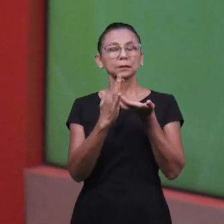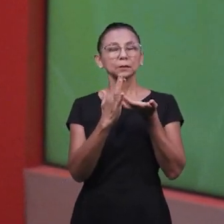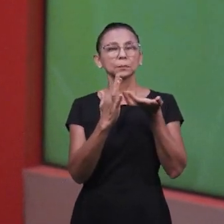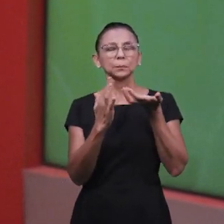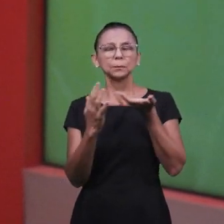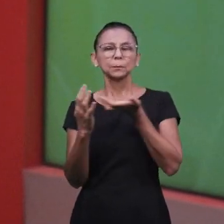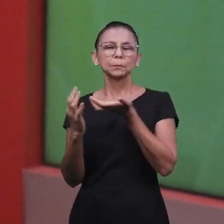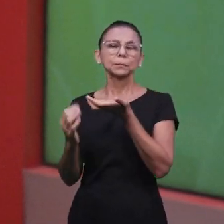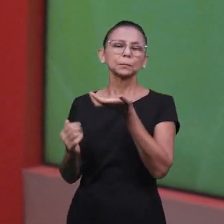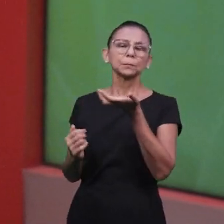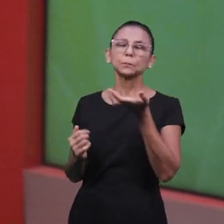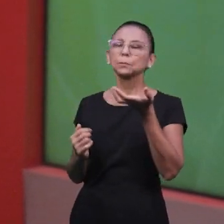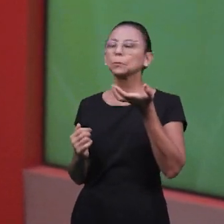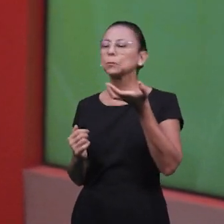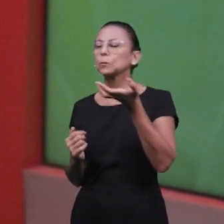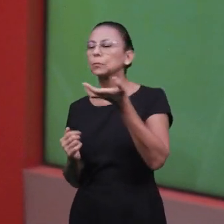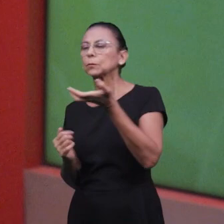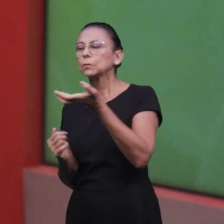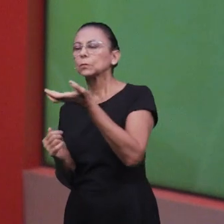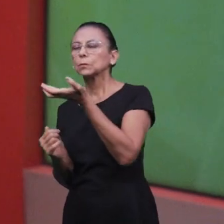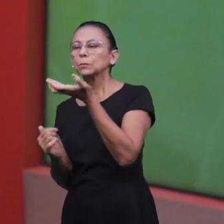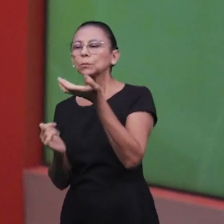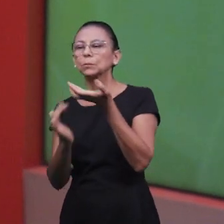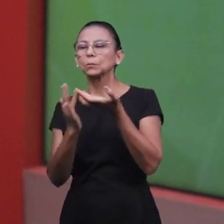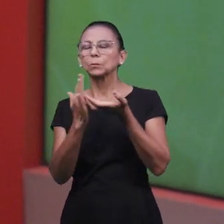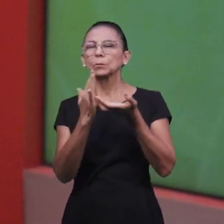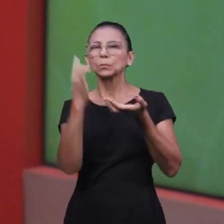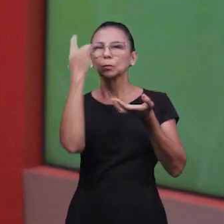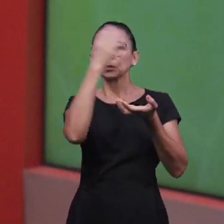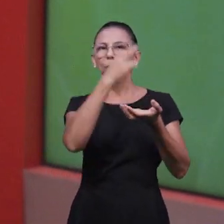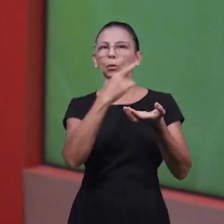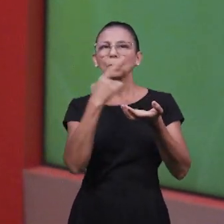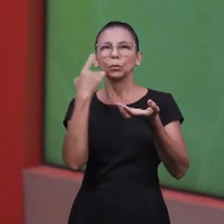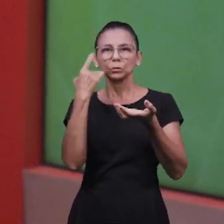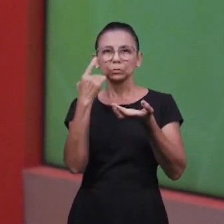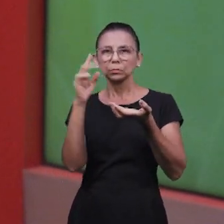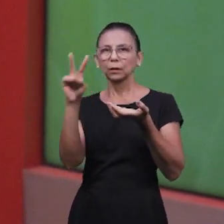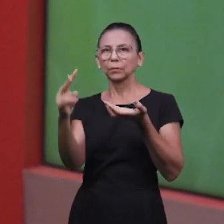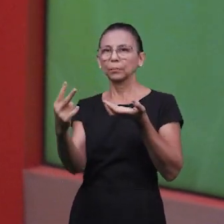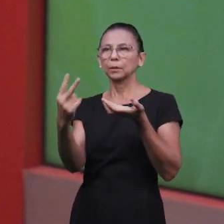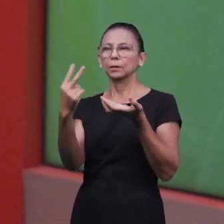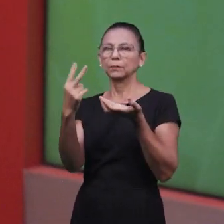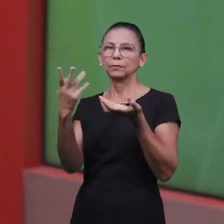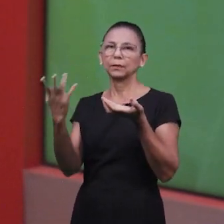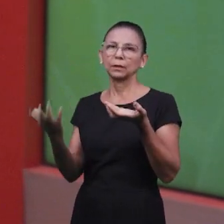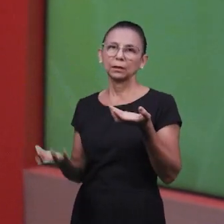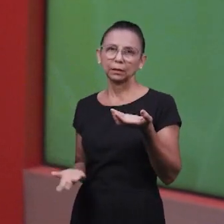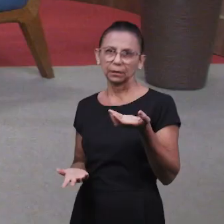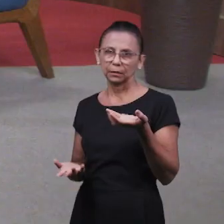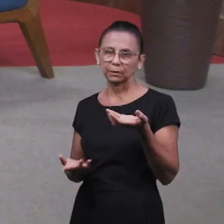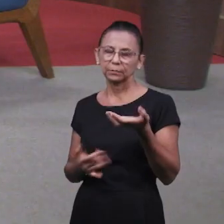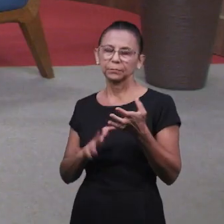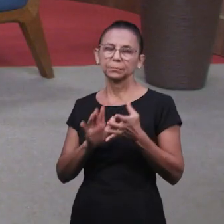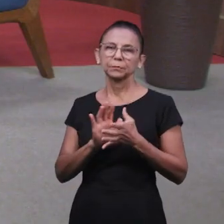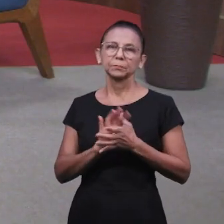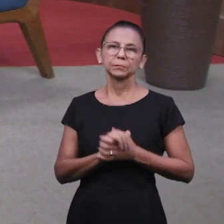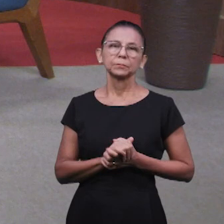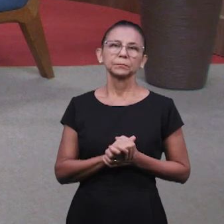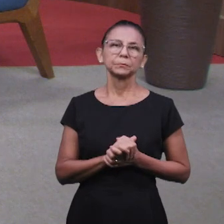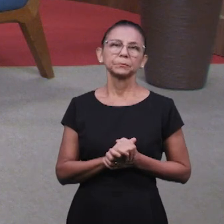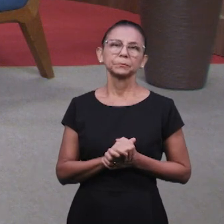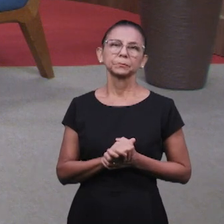da candeia, através do fogo, iluminava seu rosto e você também podia usar como uma lanterna. Uma